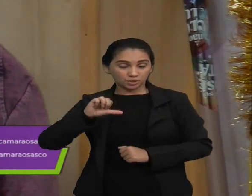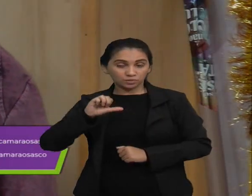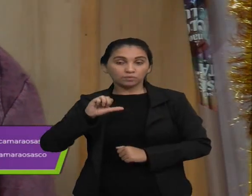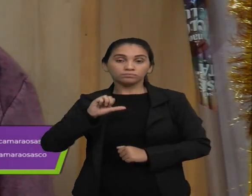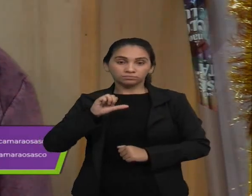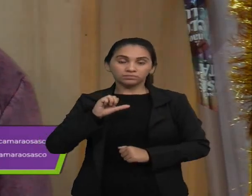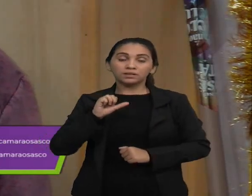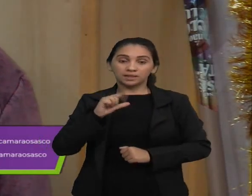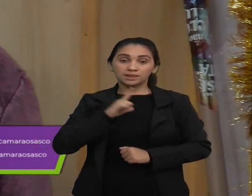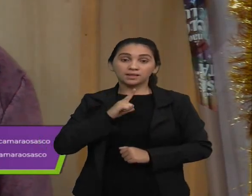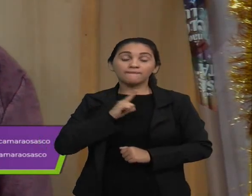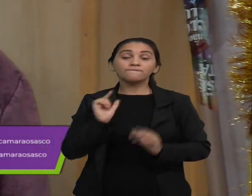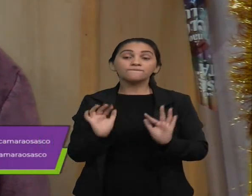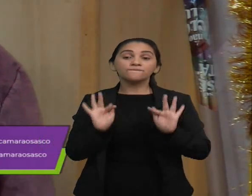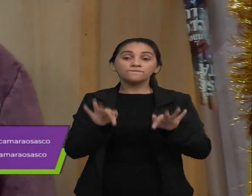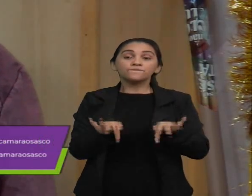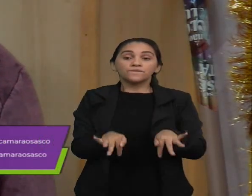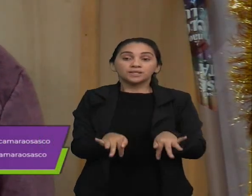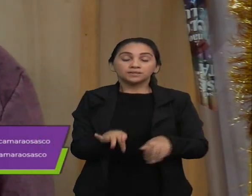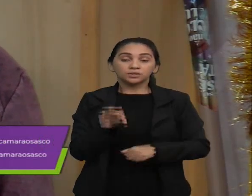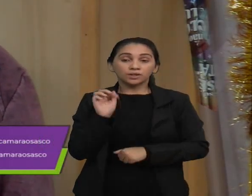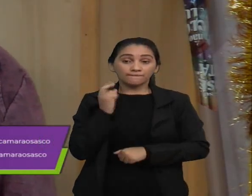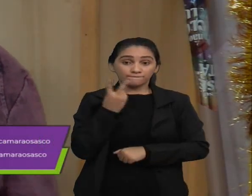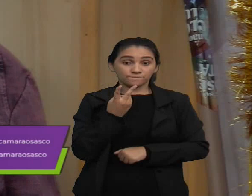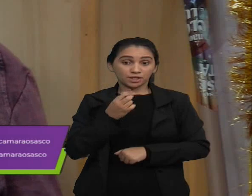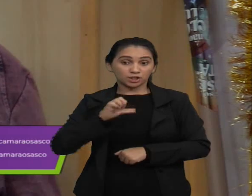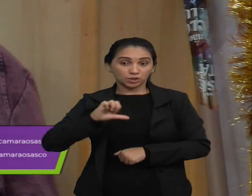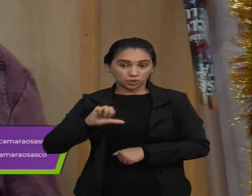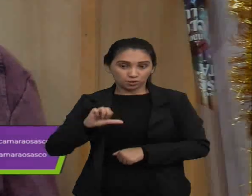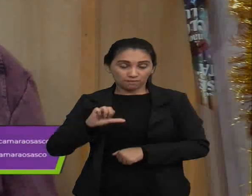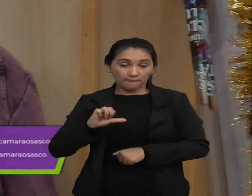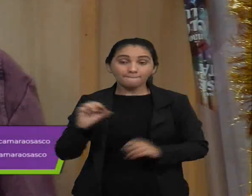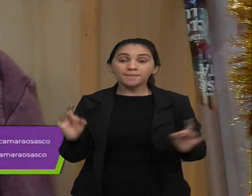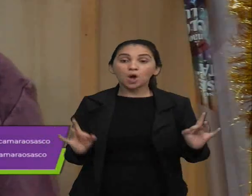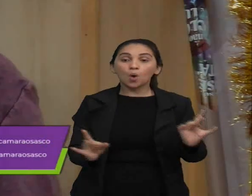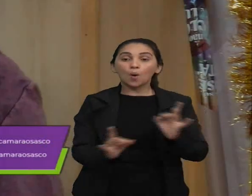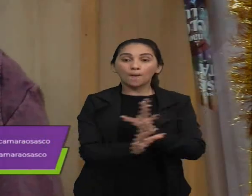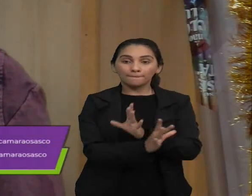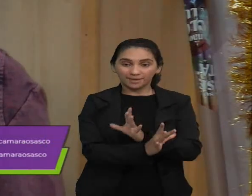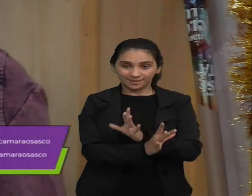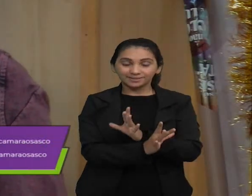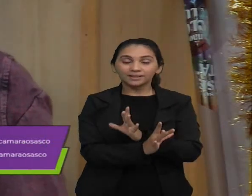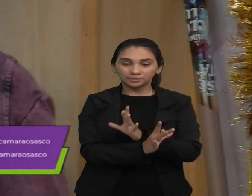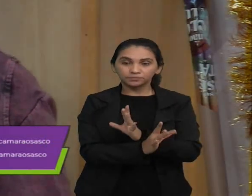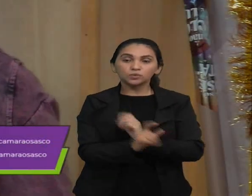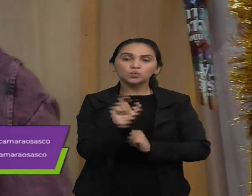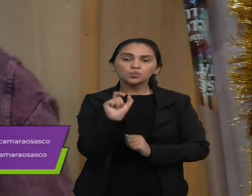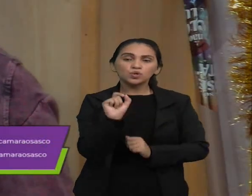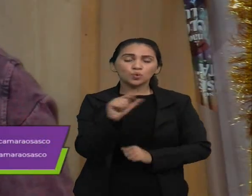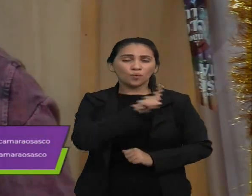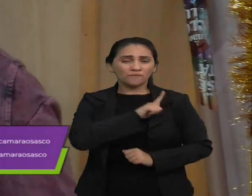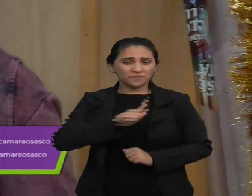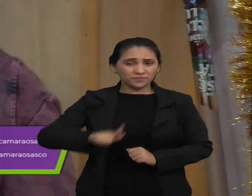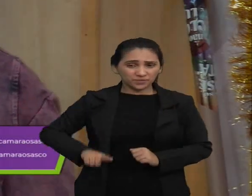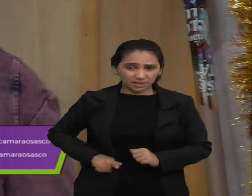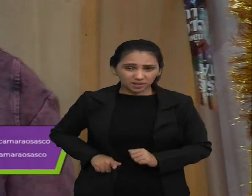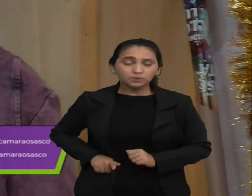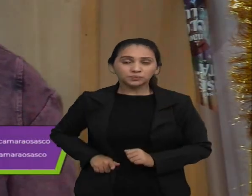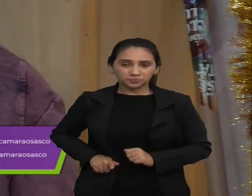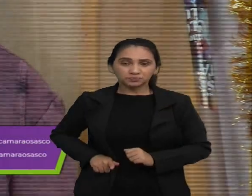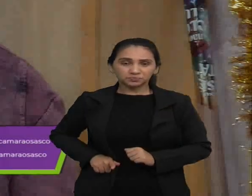O contrato vence em 1929. Então, para completar, o que o governador está